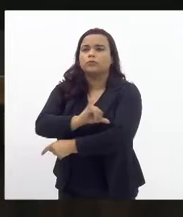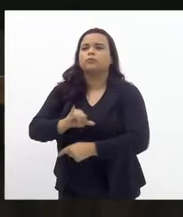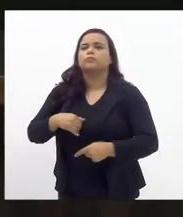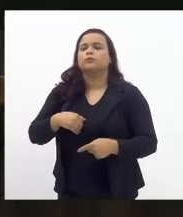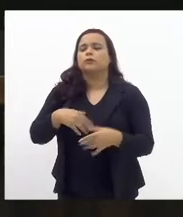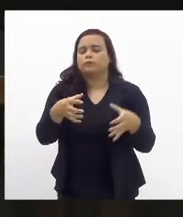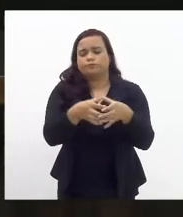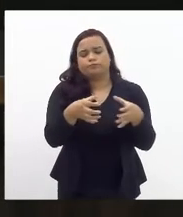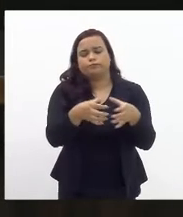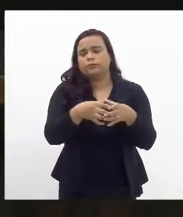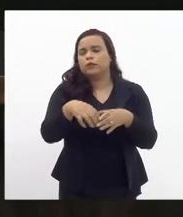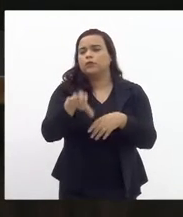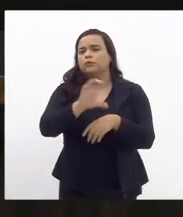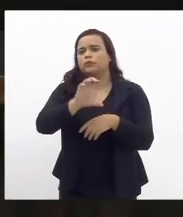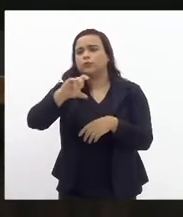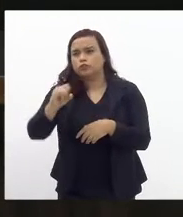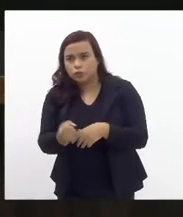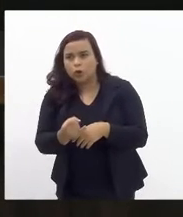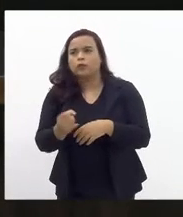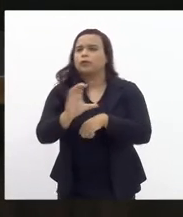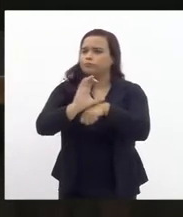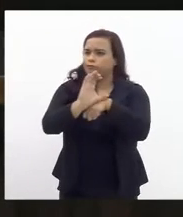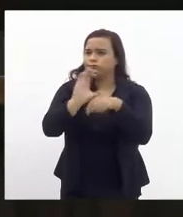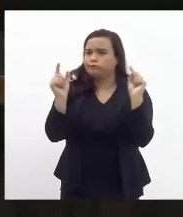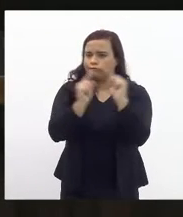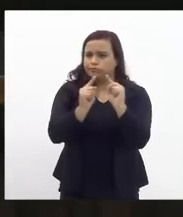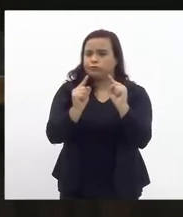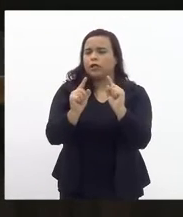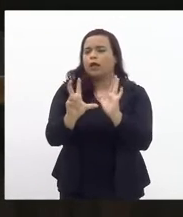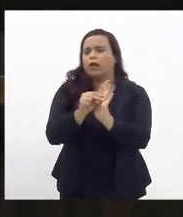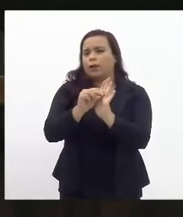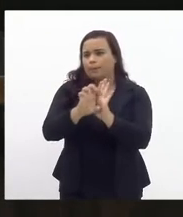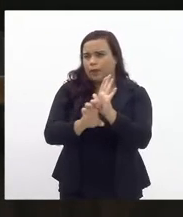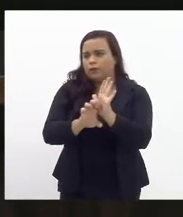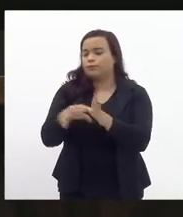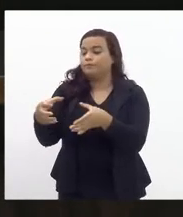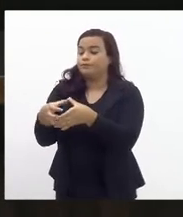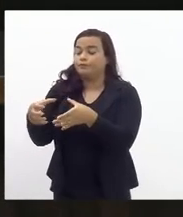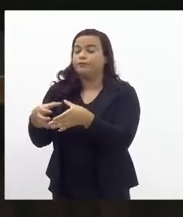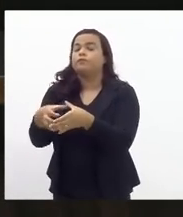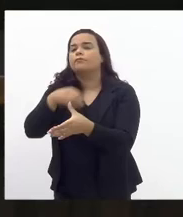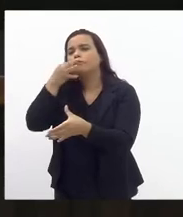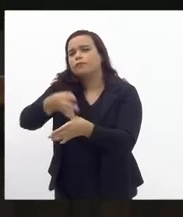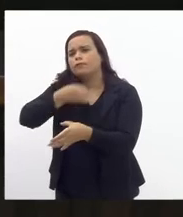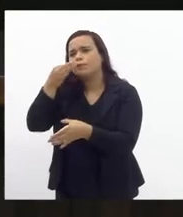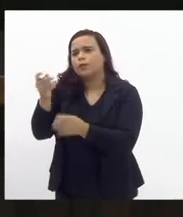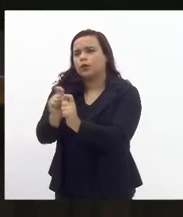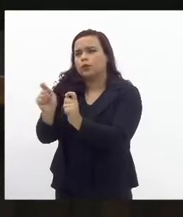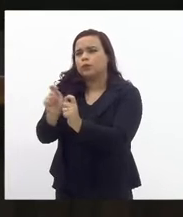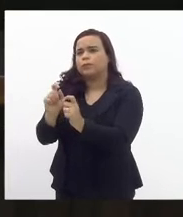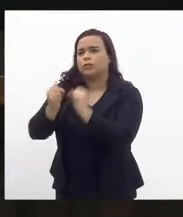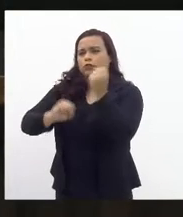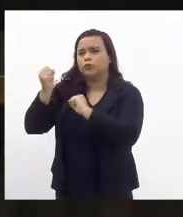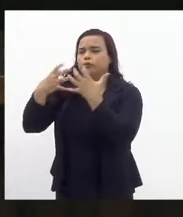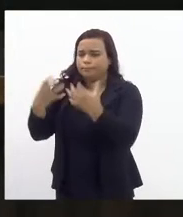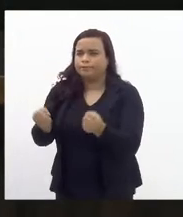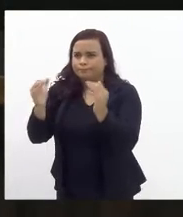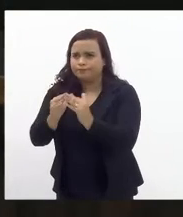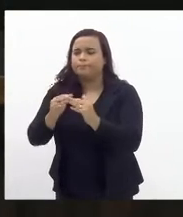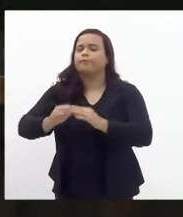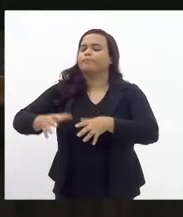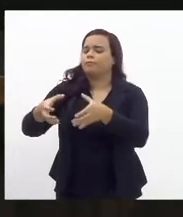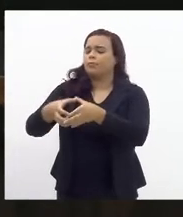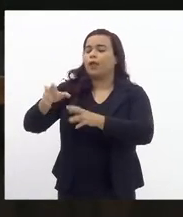pela constitucionalidade com emendas. De Economia, Indústria e Comércio, favorável. Assuntos Municipais, Desenvolvimento